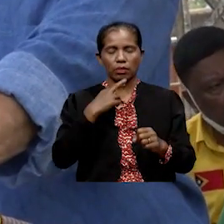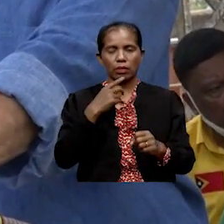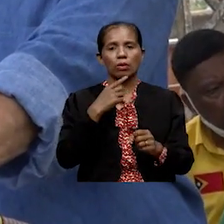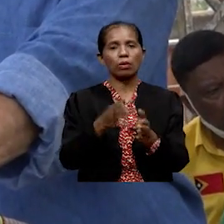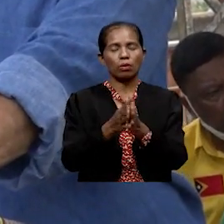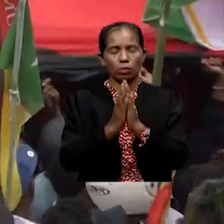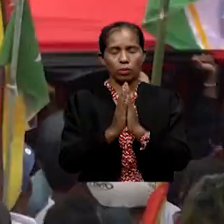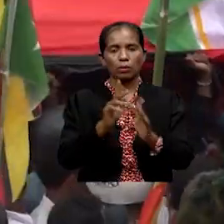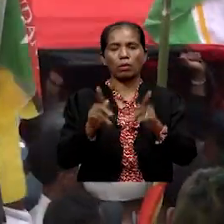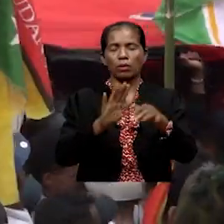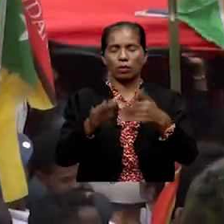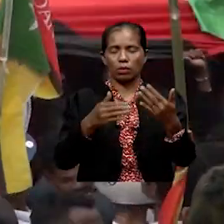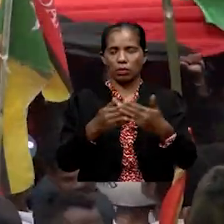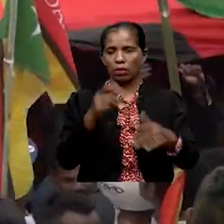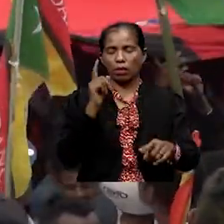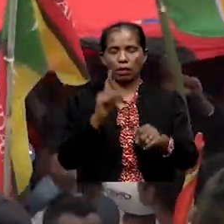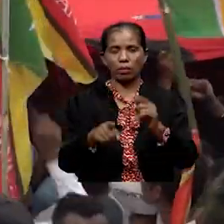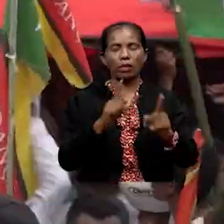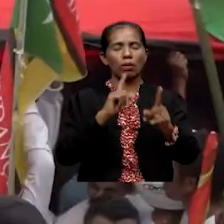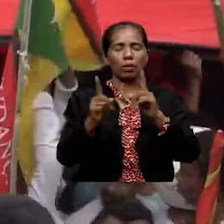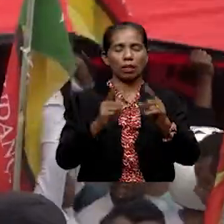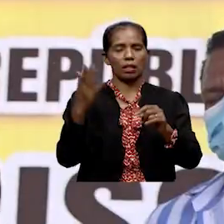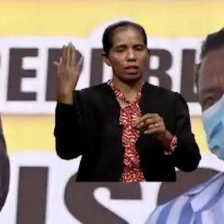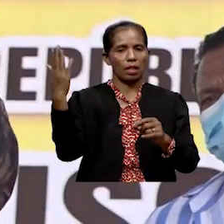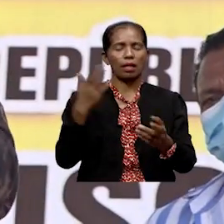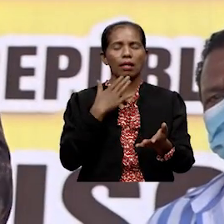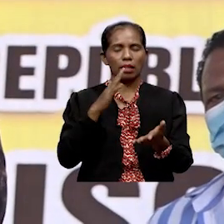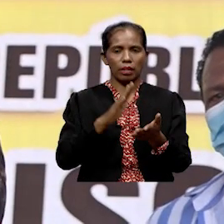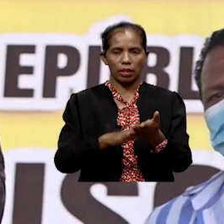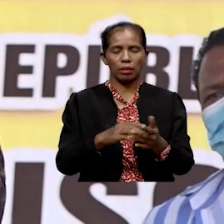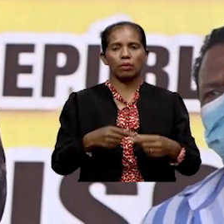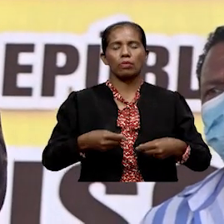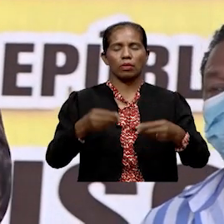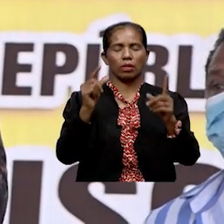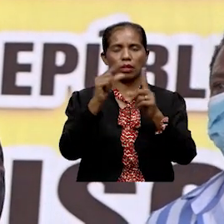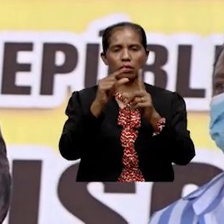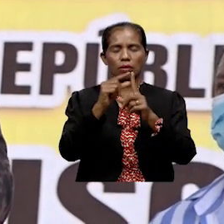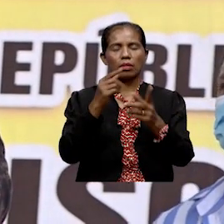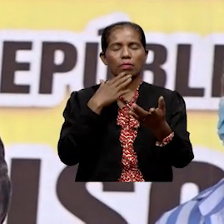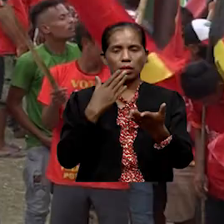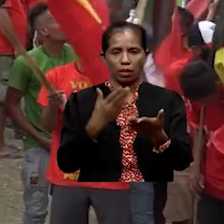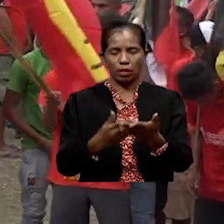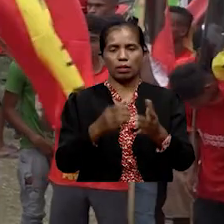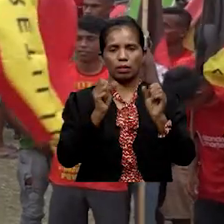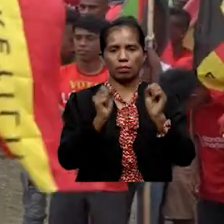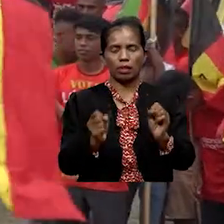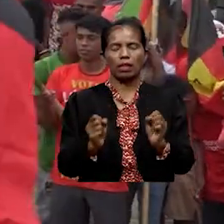husuba candidato Sira atula bele insulta e a campanha, maibé tem que folhe fang nebe mag educativo, nune bele hari